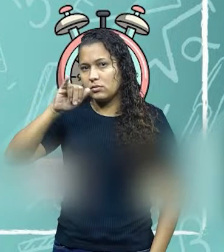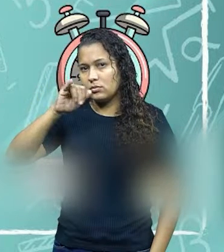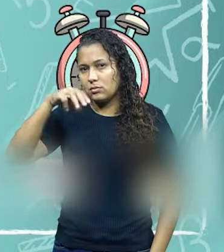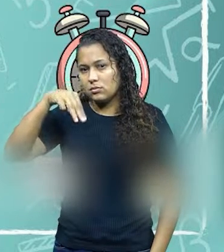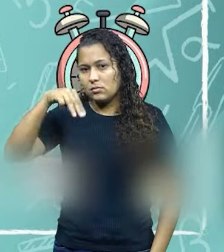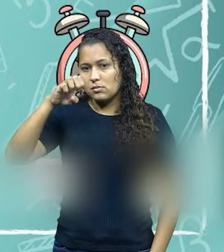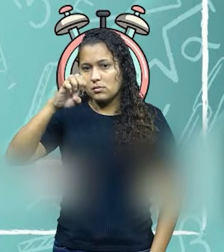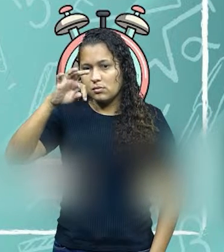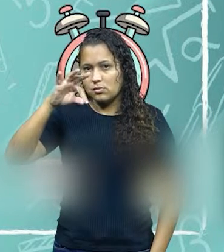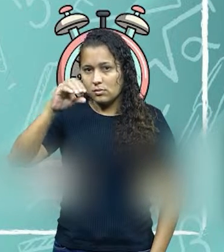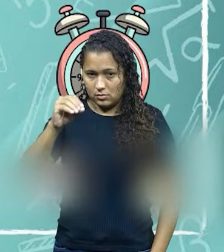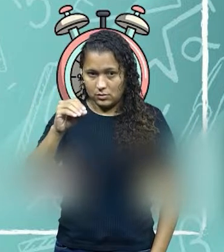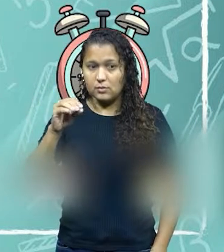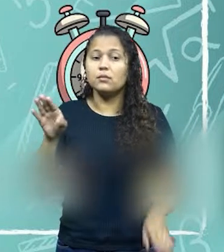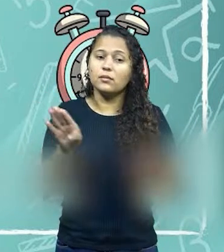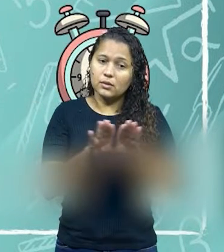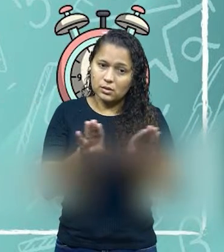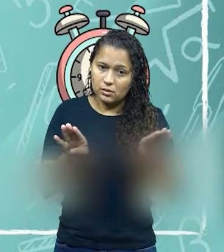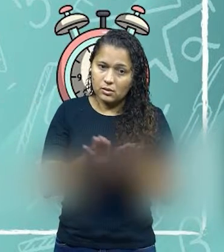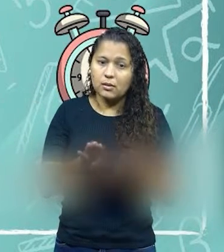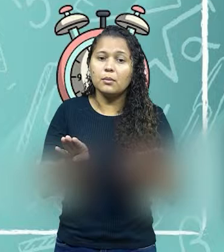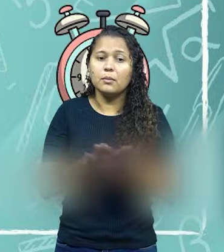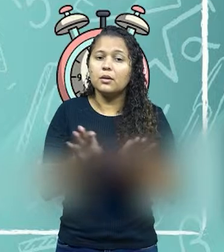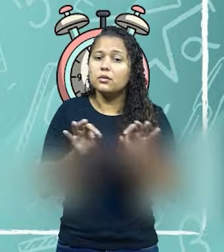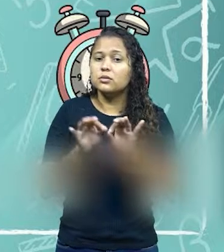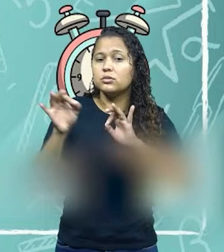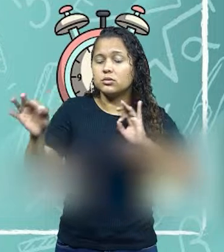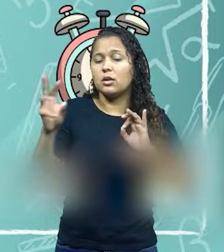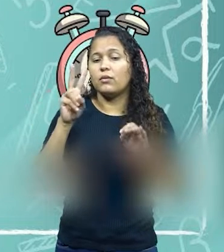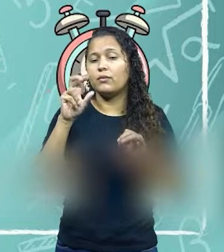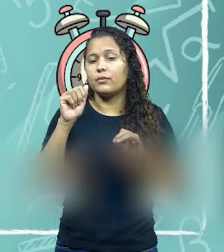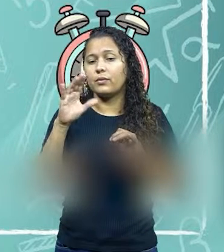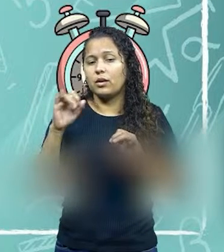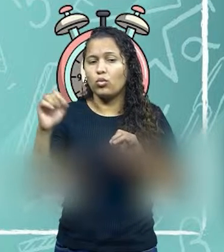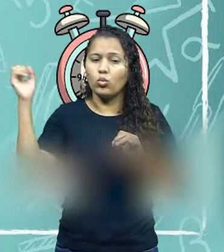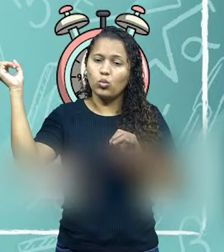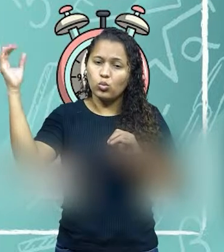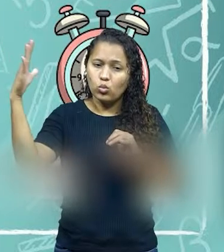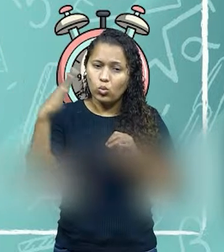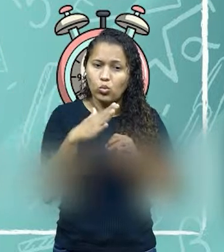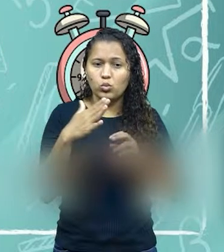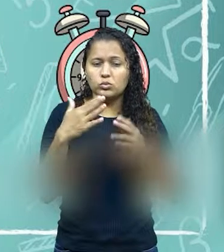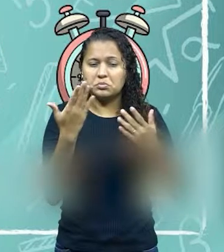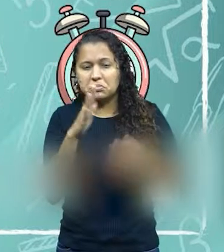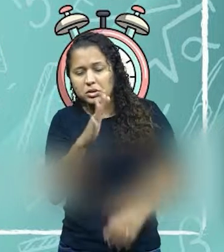à distância percorrida no vácuo pela luz em